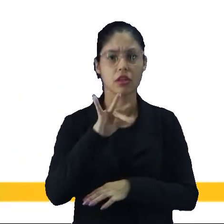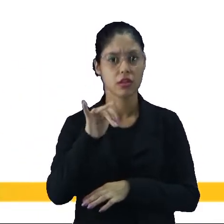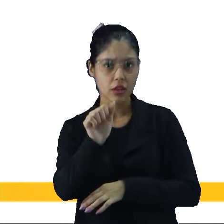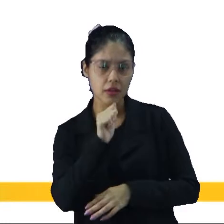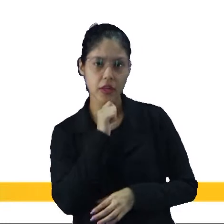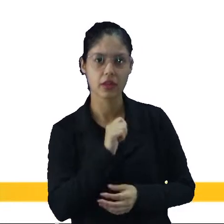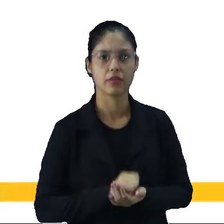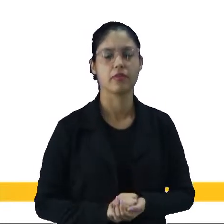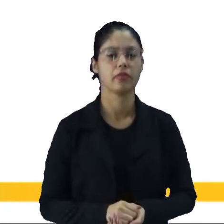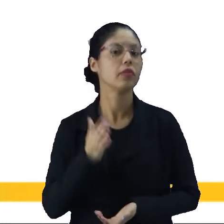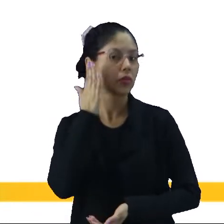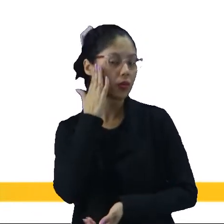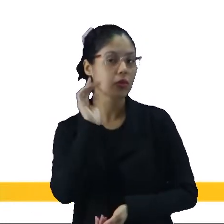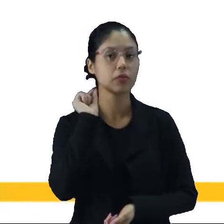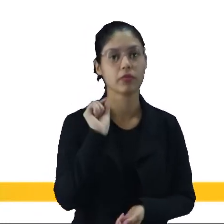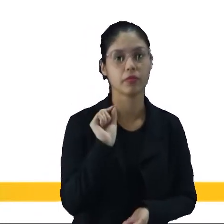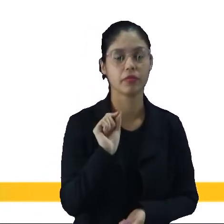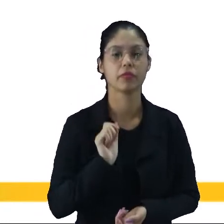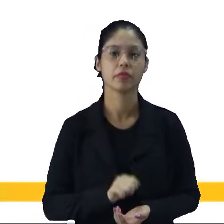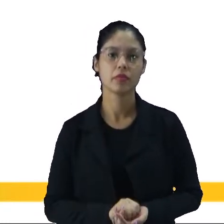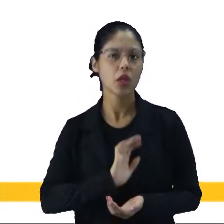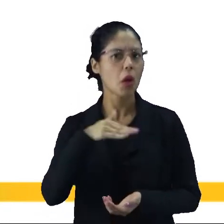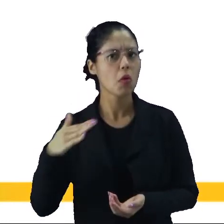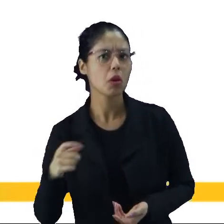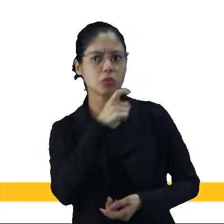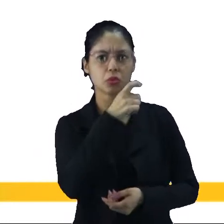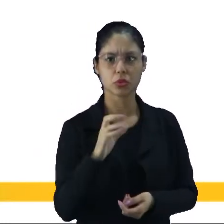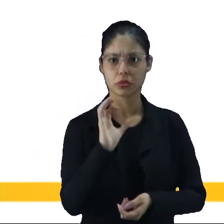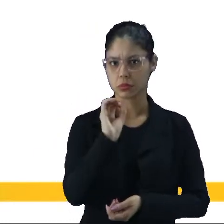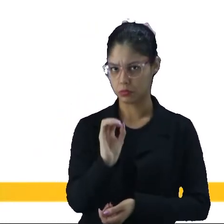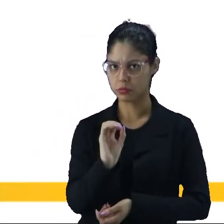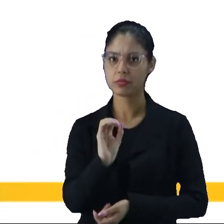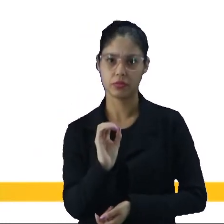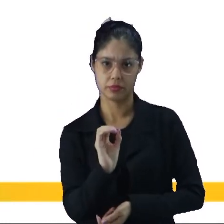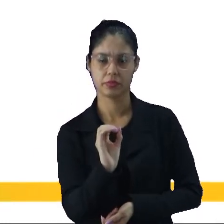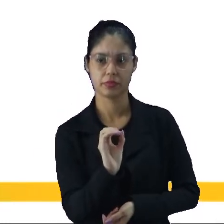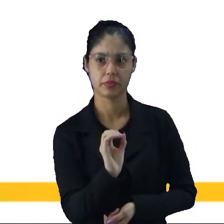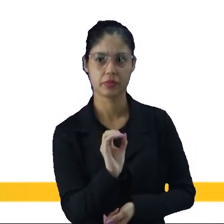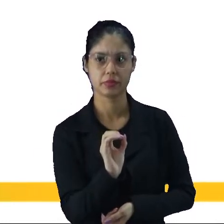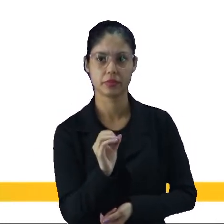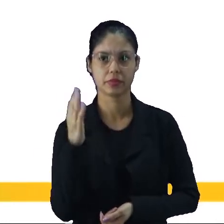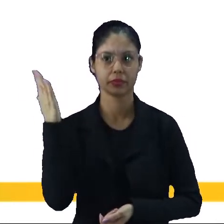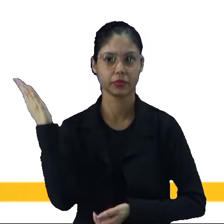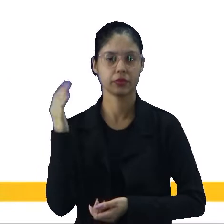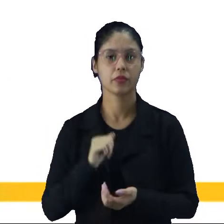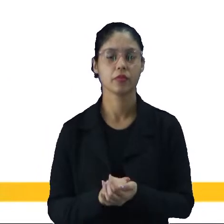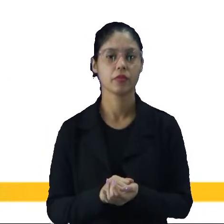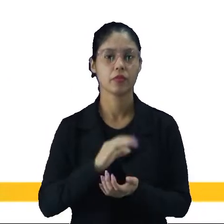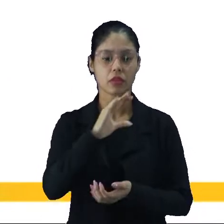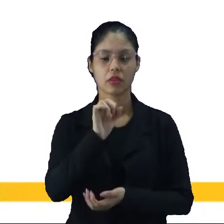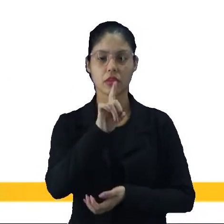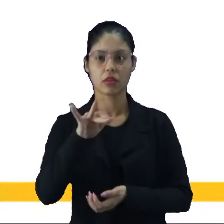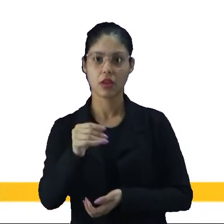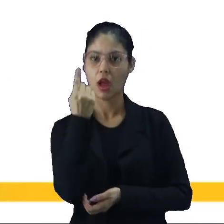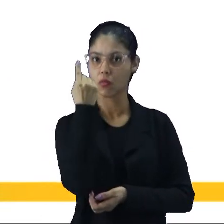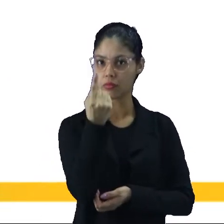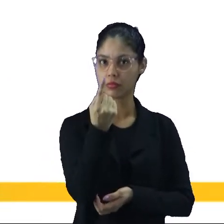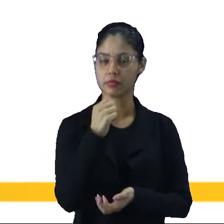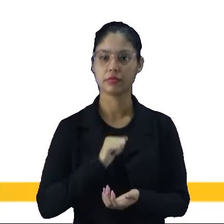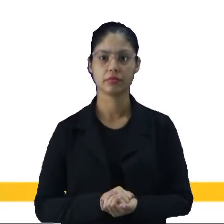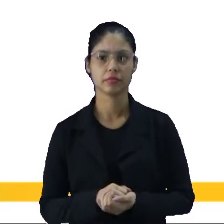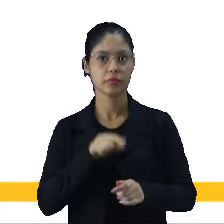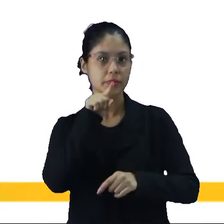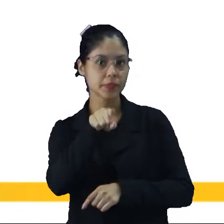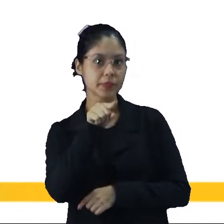cossenoide. Vamos entender o seguinte. Quando o x é zero, aqui ó, o cosseno desse ângulo é 1.